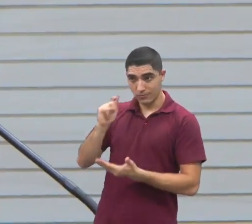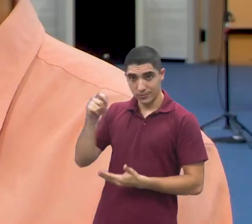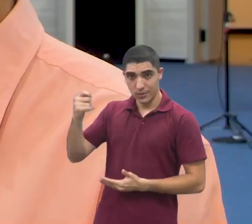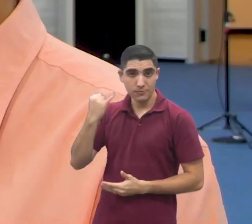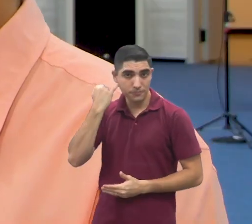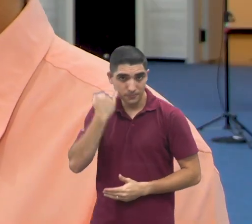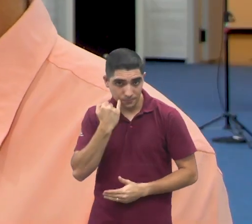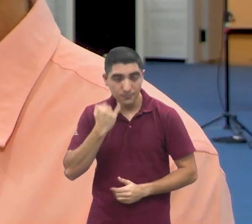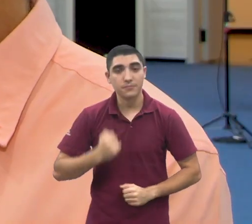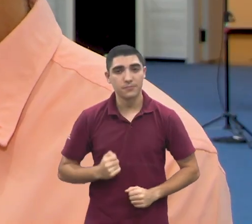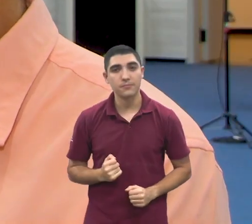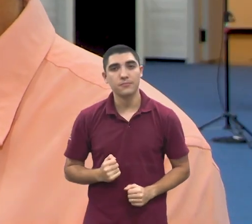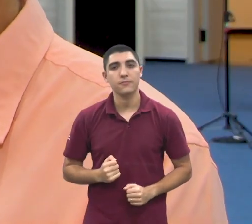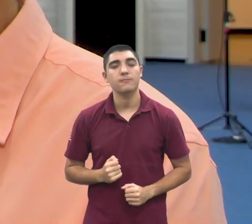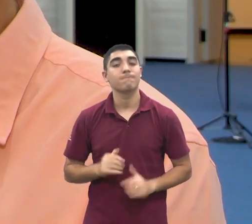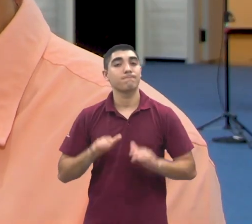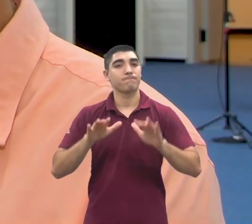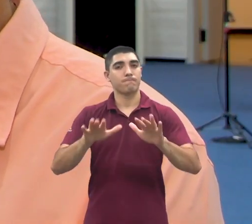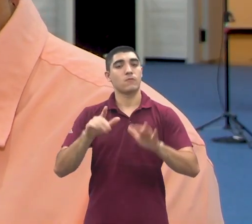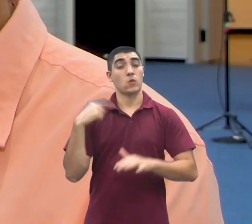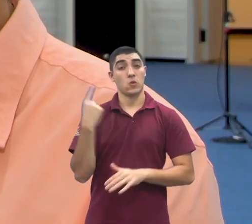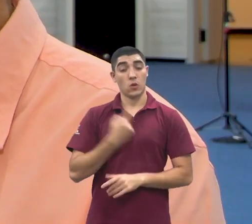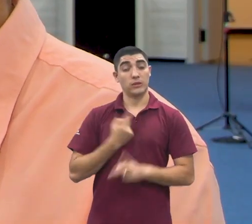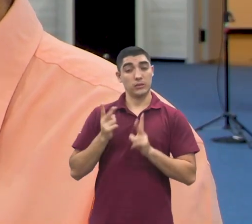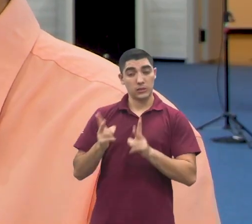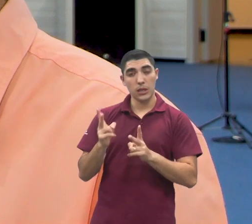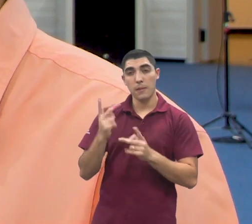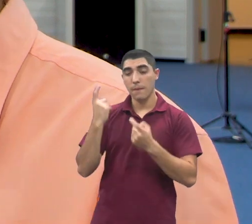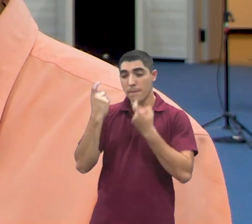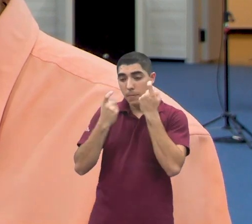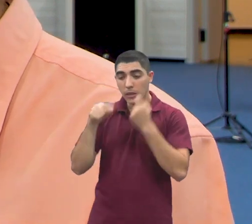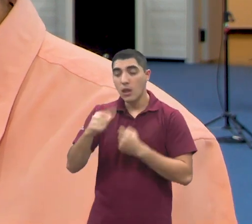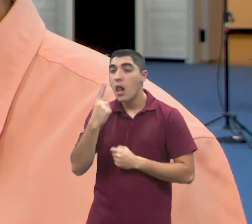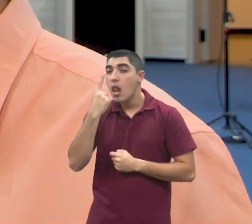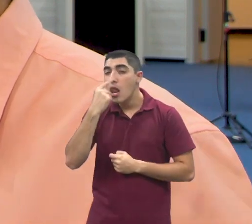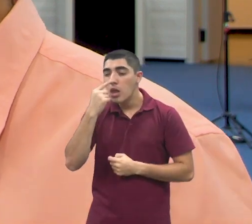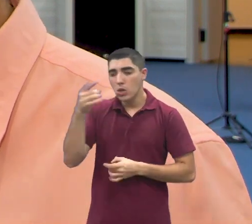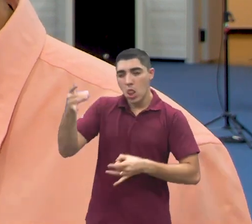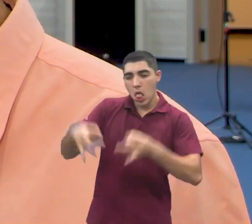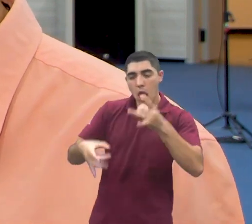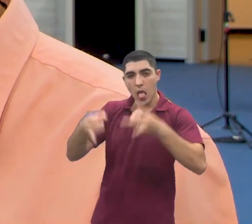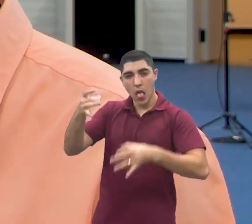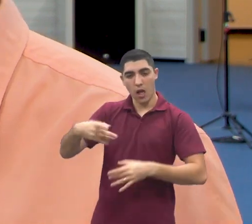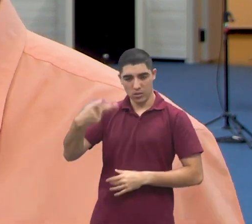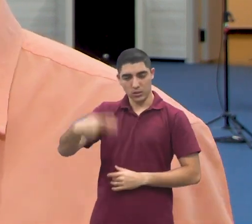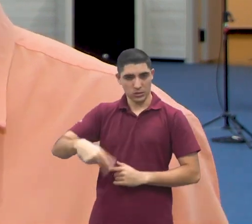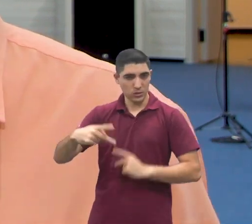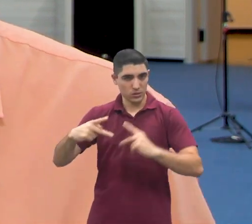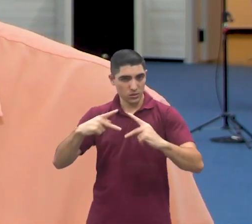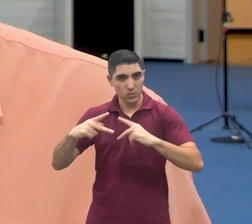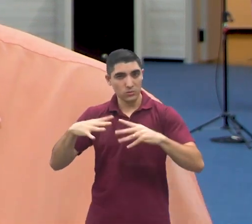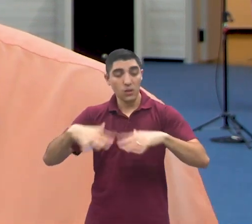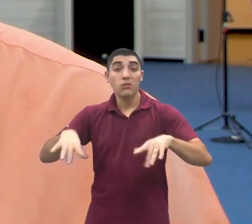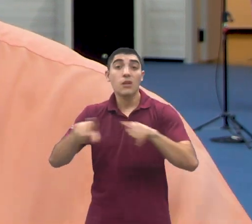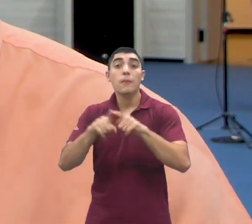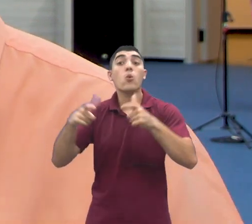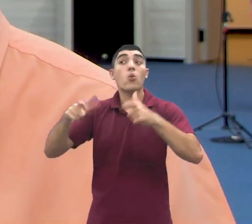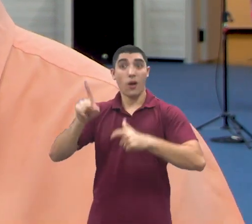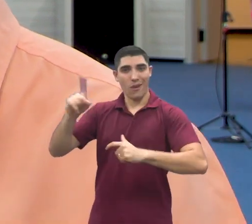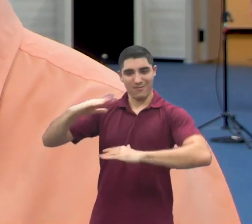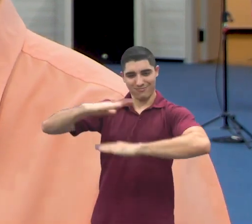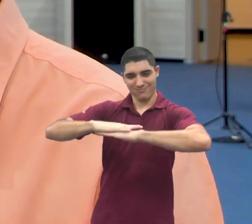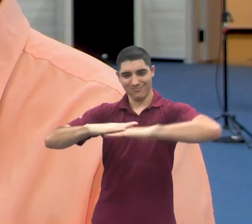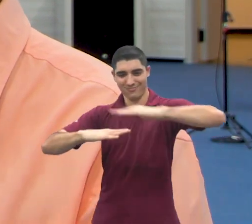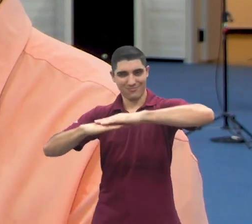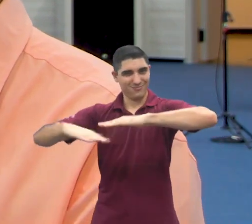Luiz. Uma preocupação muito grande com o resíduo sólido que é gerado no município. O nosso aterro sanitário é